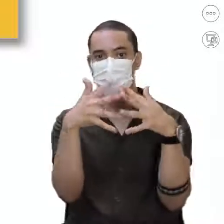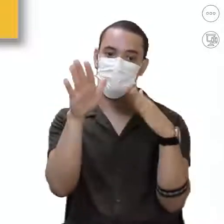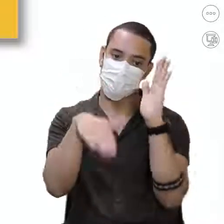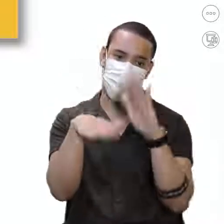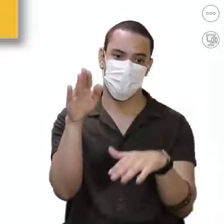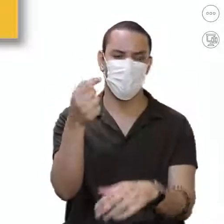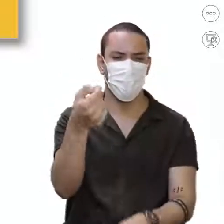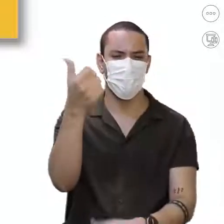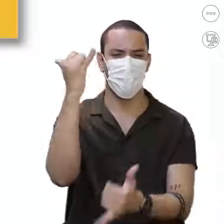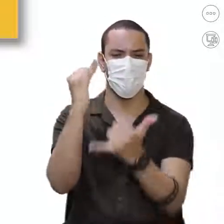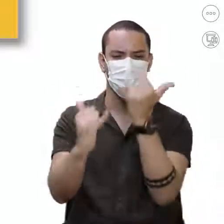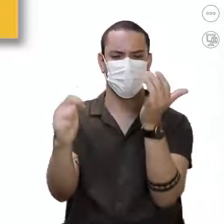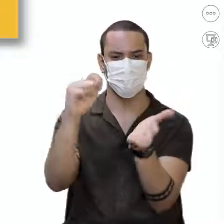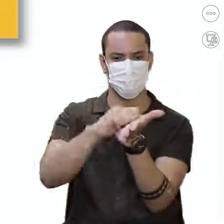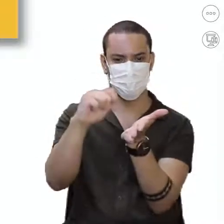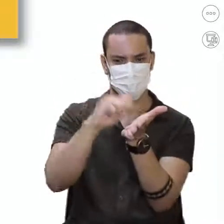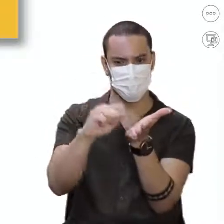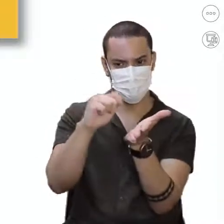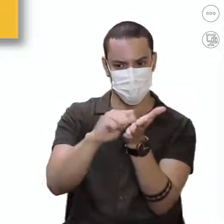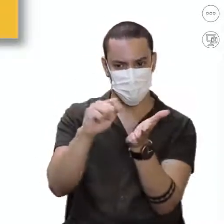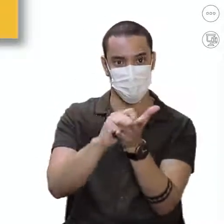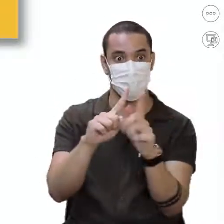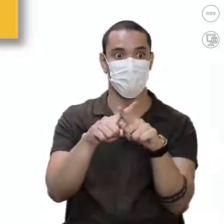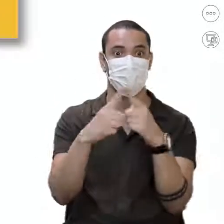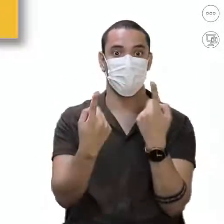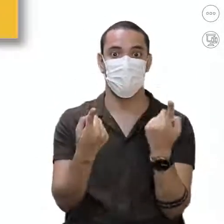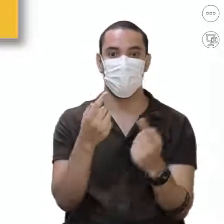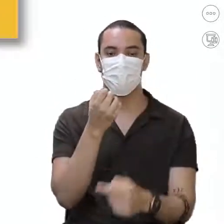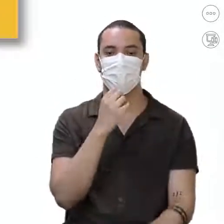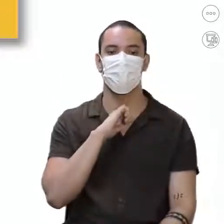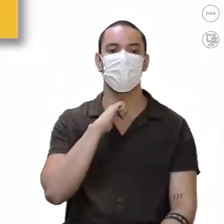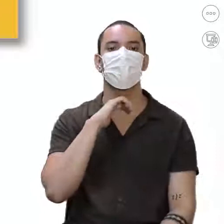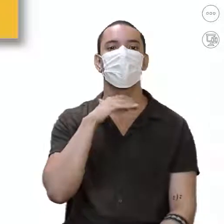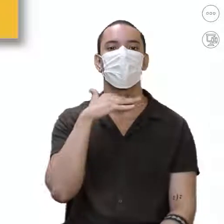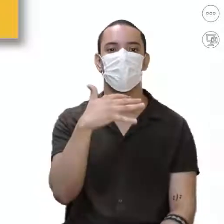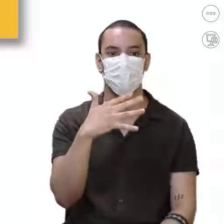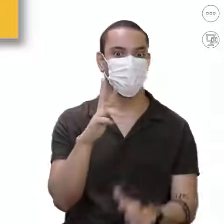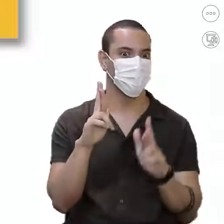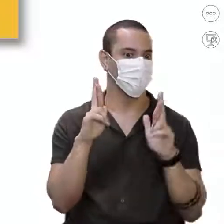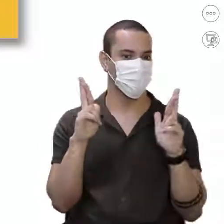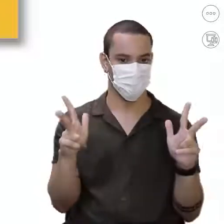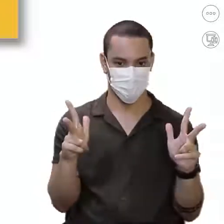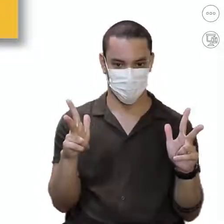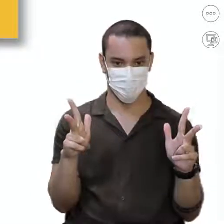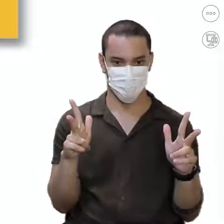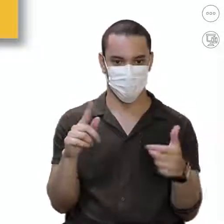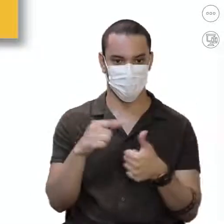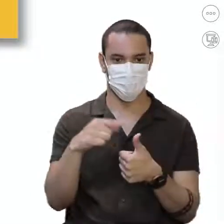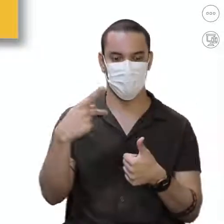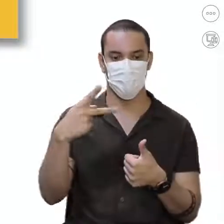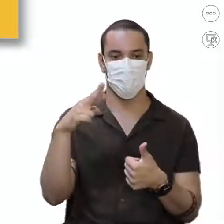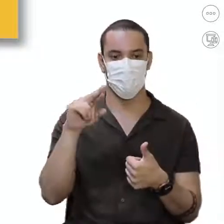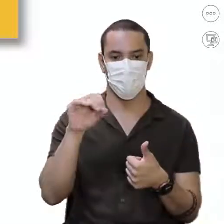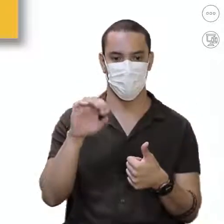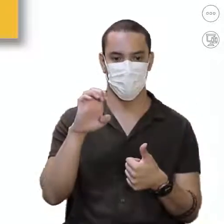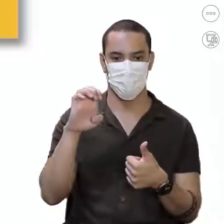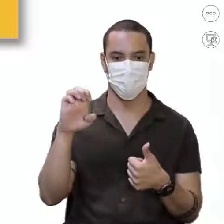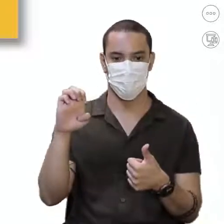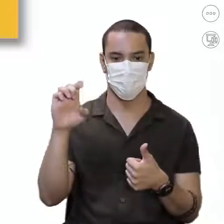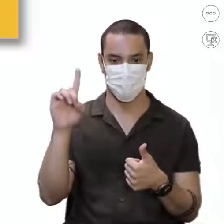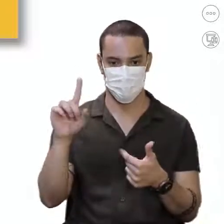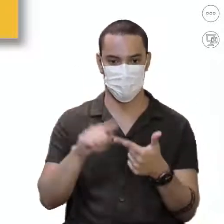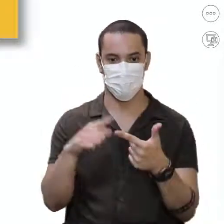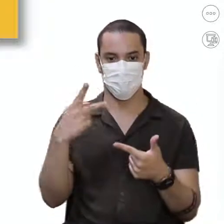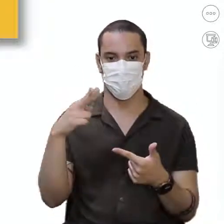um pouquinho parecidas na escrita, nem tanto, mas na pronúncia, presta bem atenção, ó. Precede,